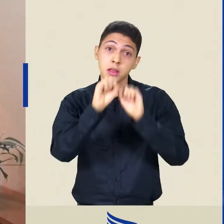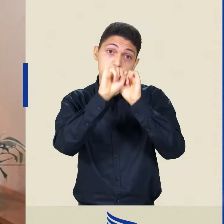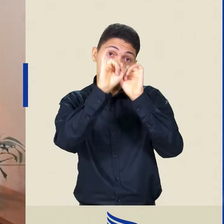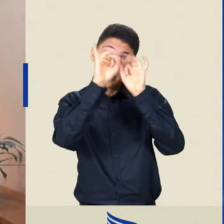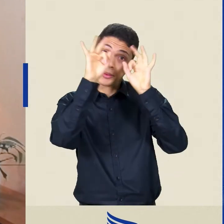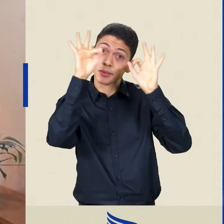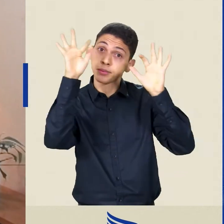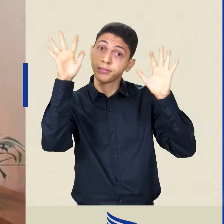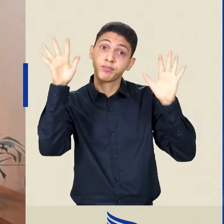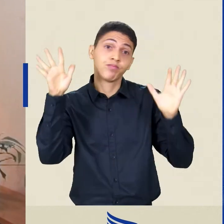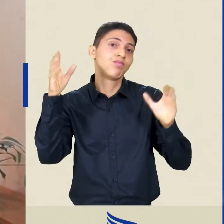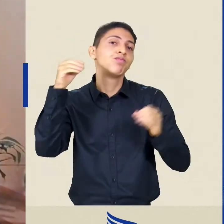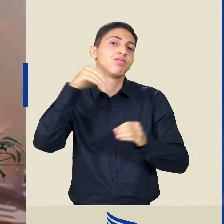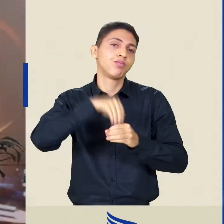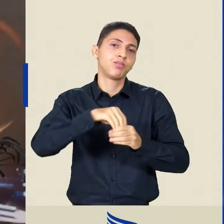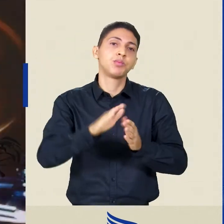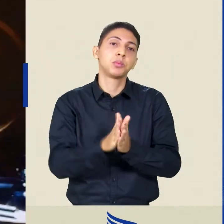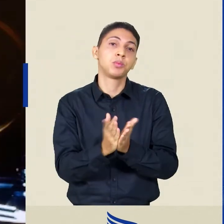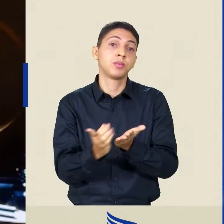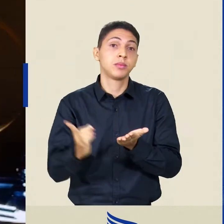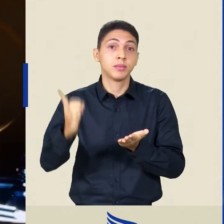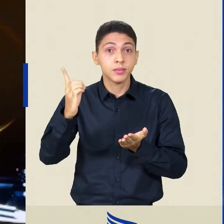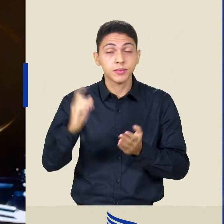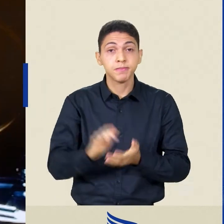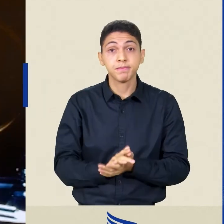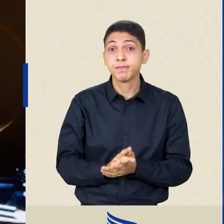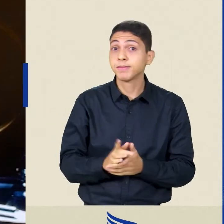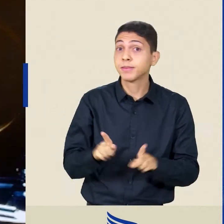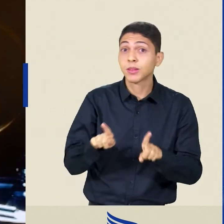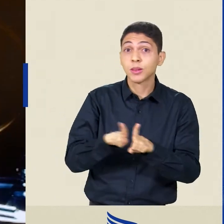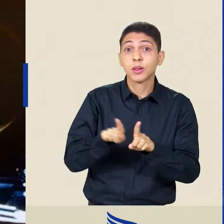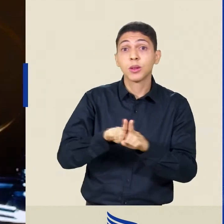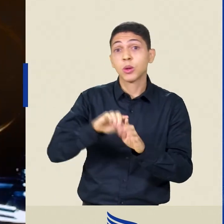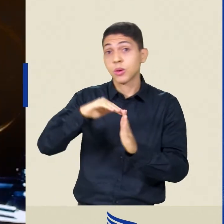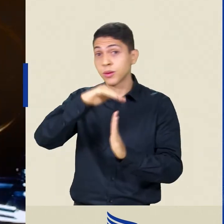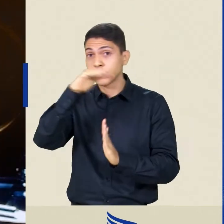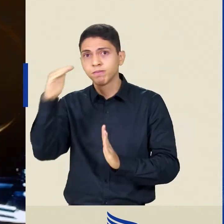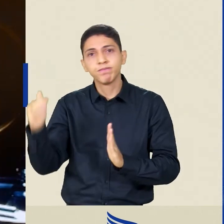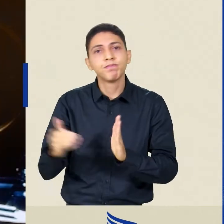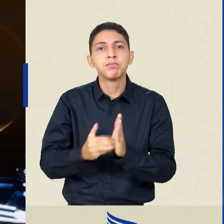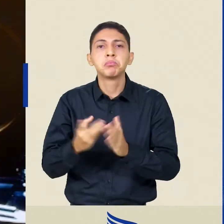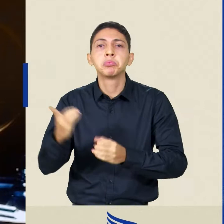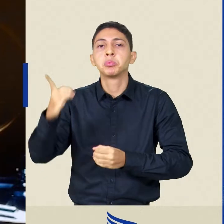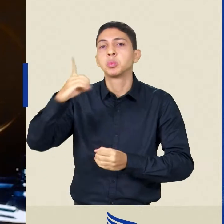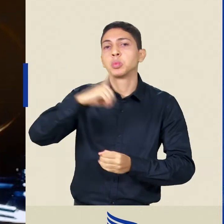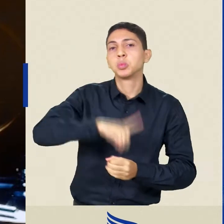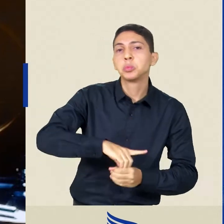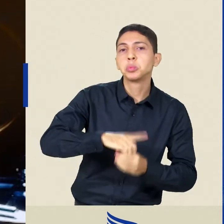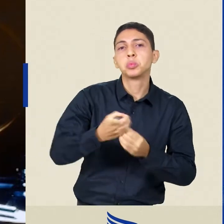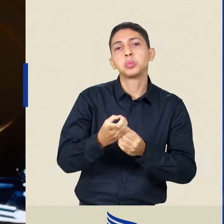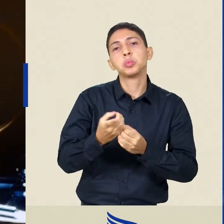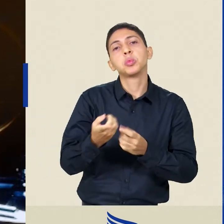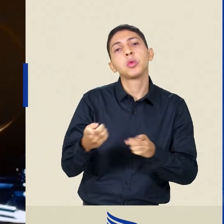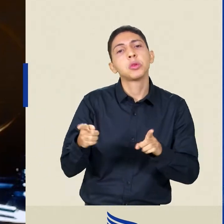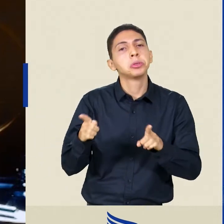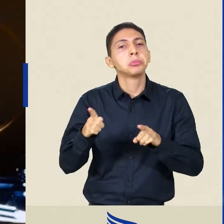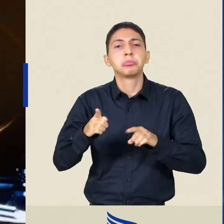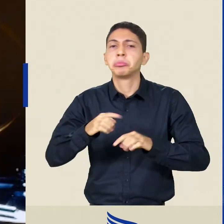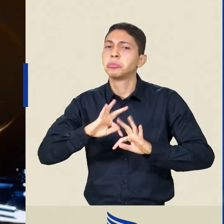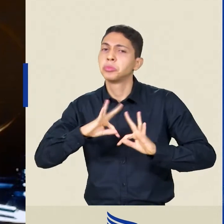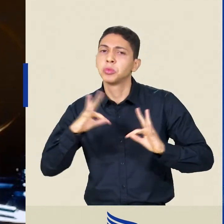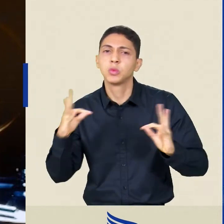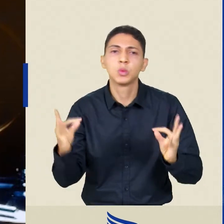estabelecida na Bíblia. Também todos os dízimos da terra, quer dos cereais, quer do fruto das